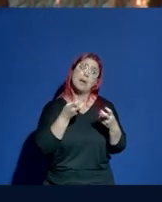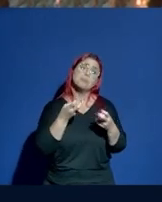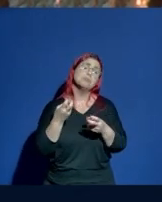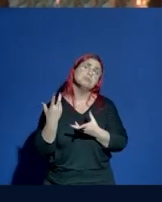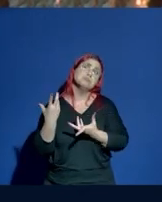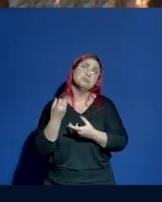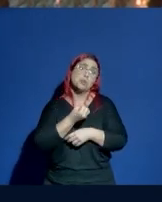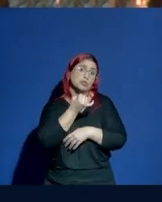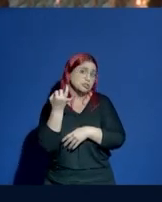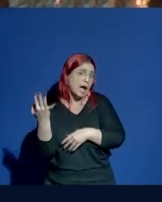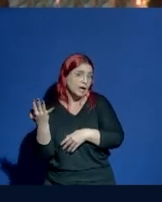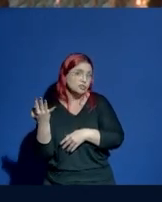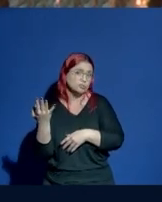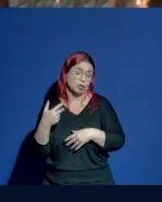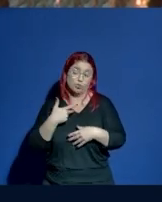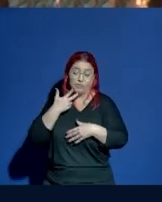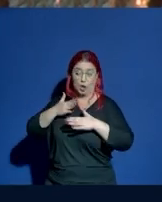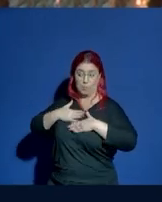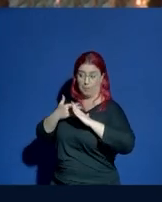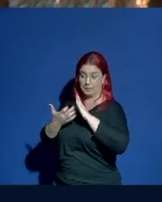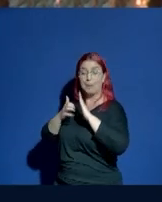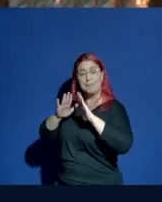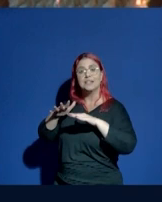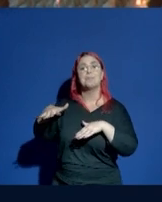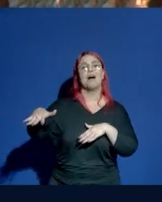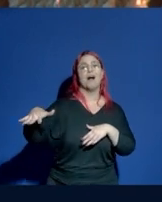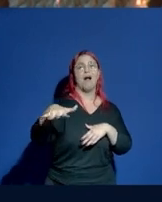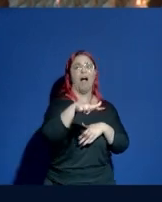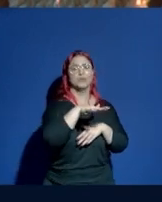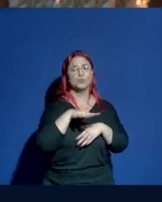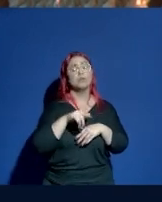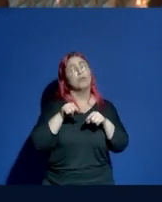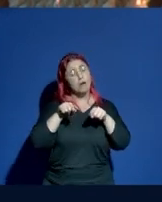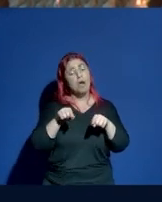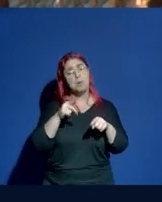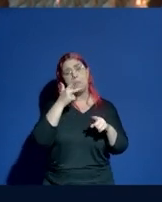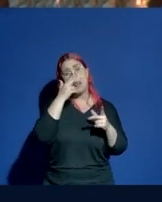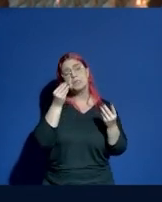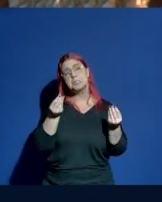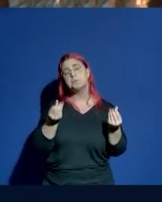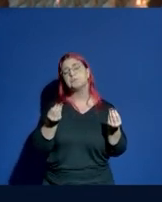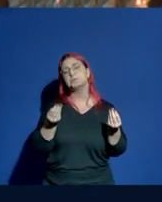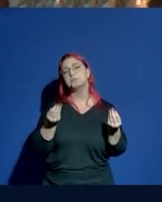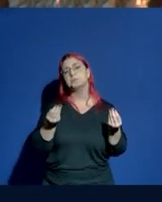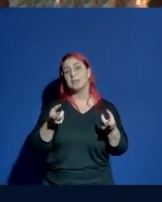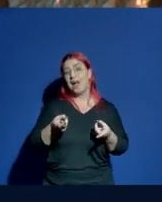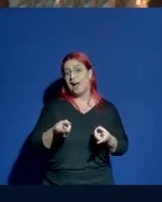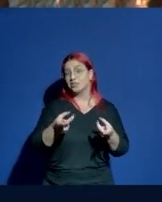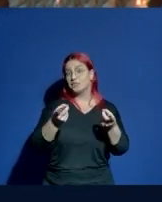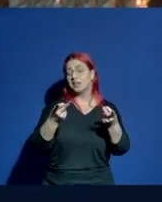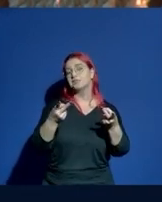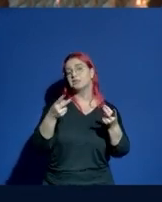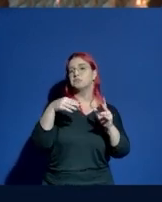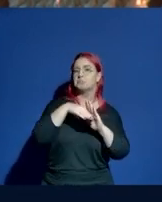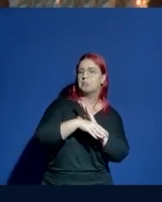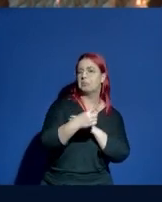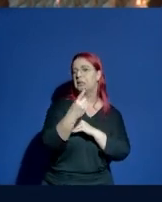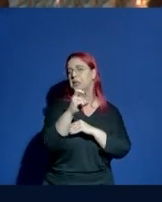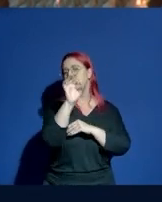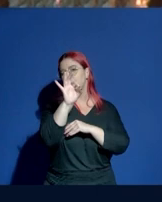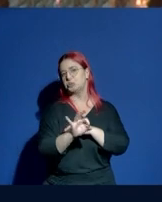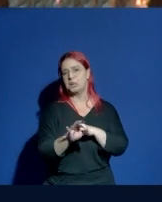em termos de mercado aí não tô falando da empresa mas em termos de mercado uma uma queda nas nas vendas assim em torno de 10 a